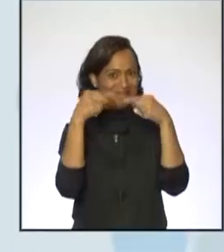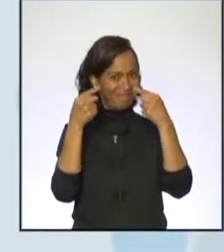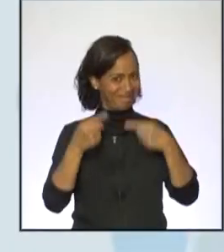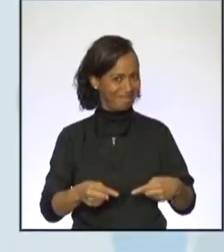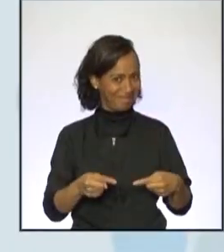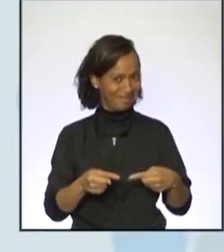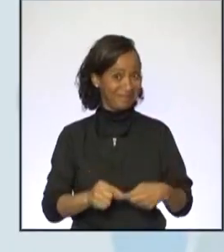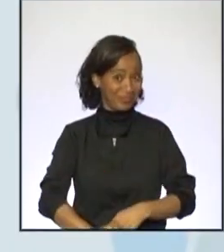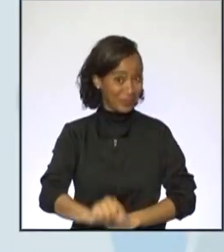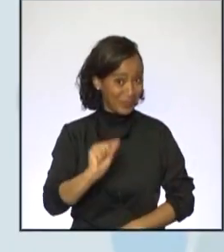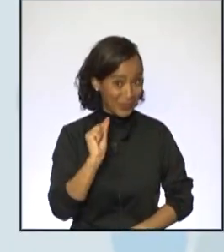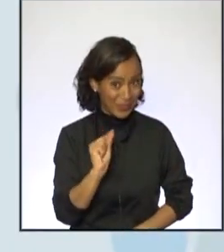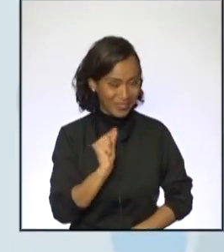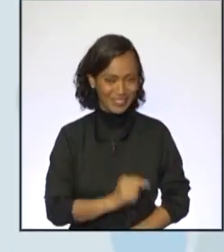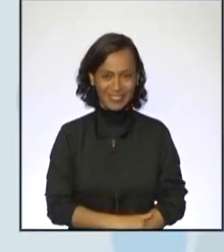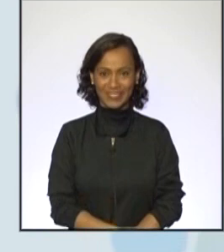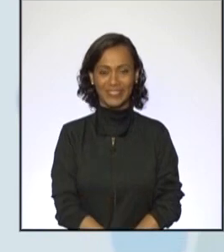só.